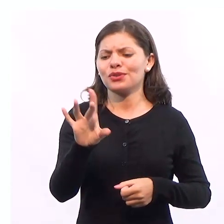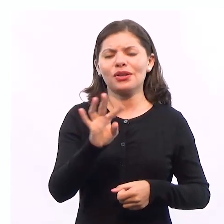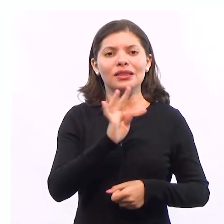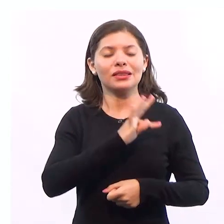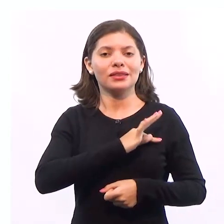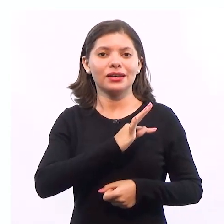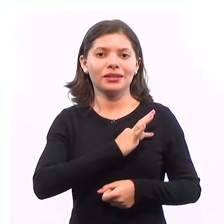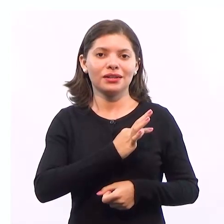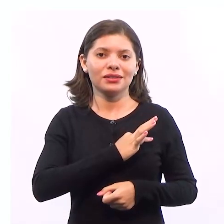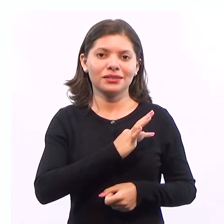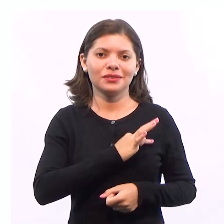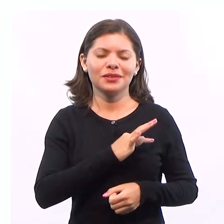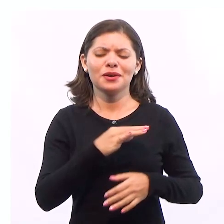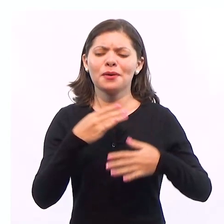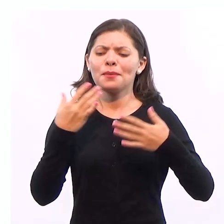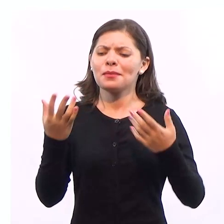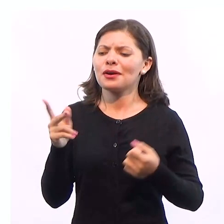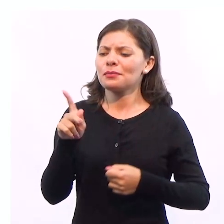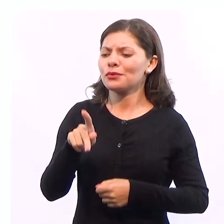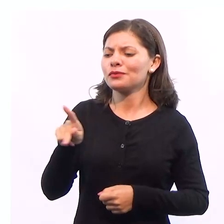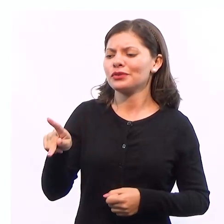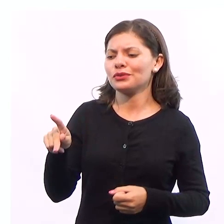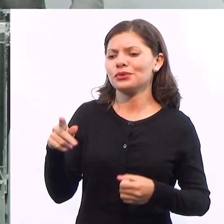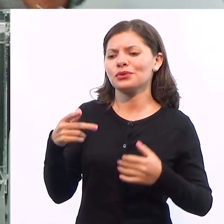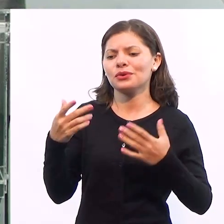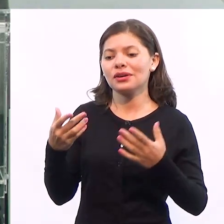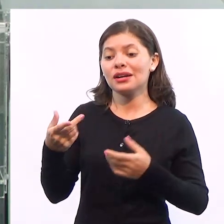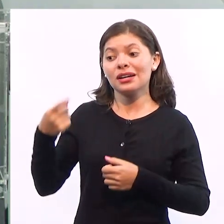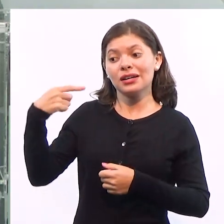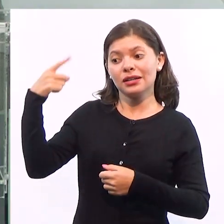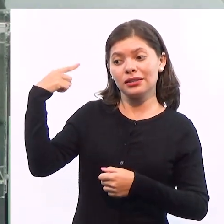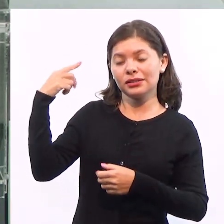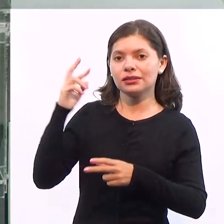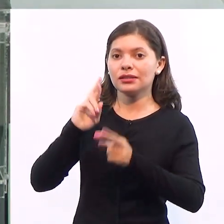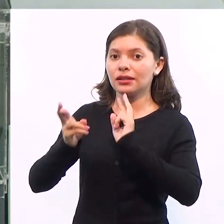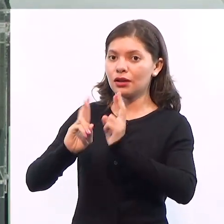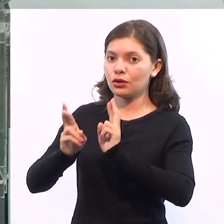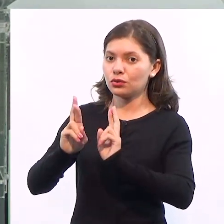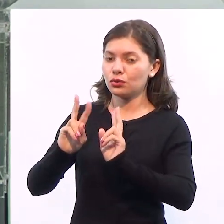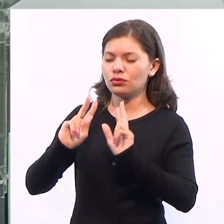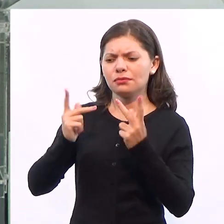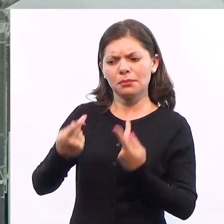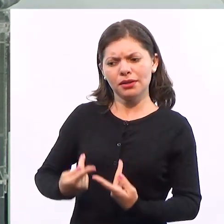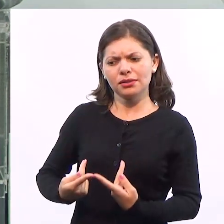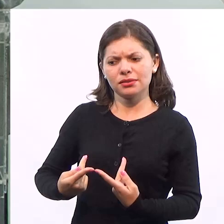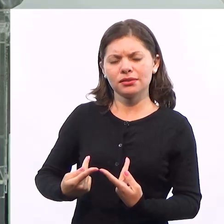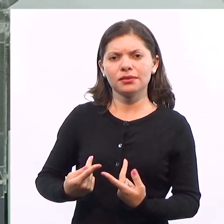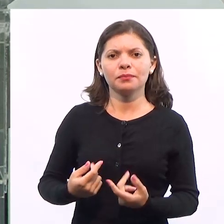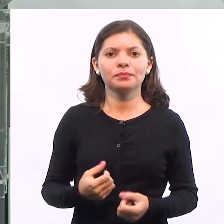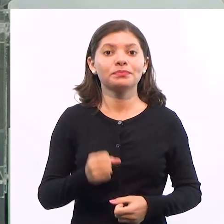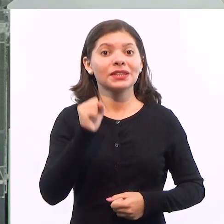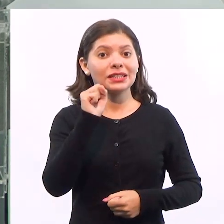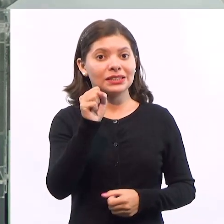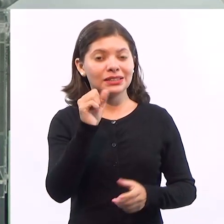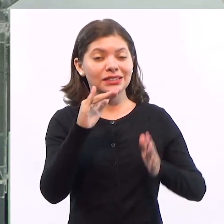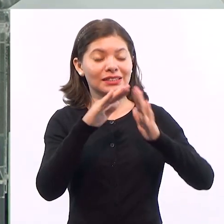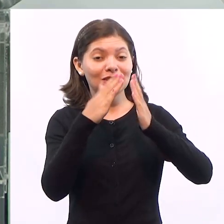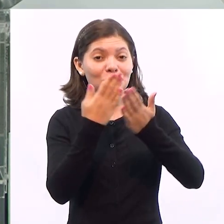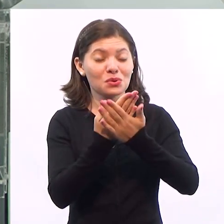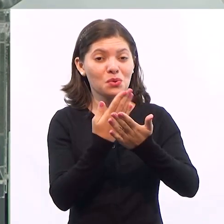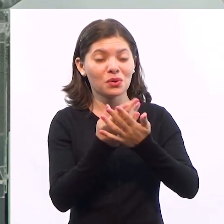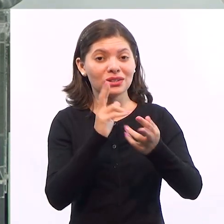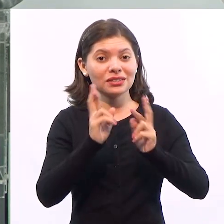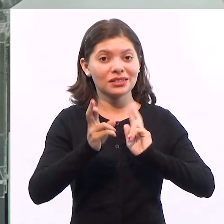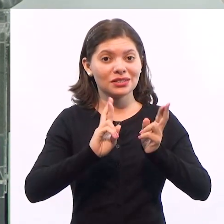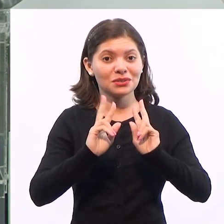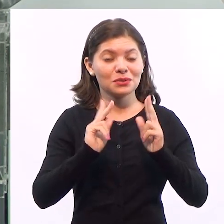não somente as técnicas em si. Mas, professor, nós já não falamos na teoria das relações humanas? Sim, a escola das relações